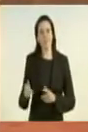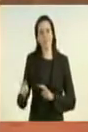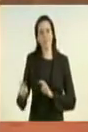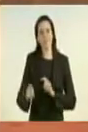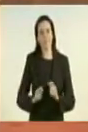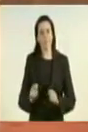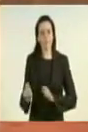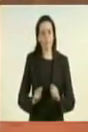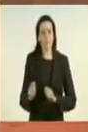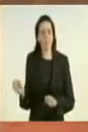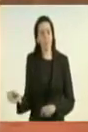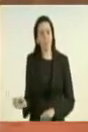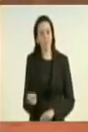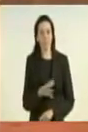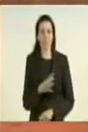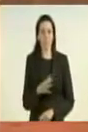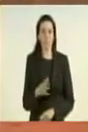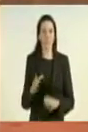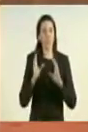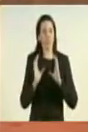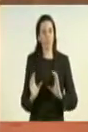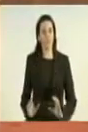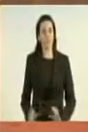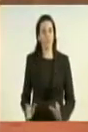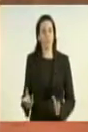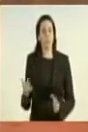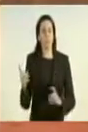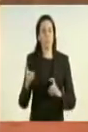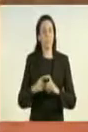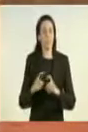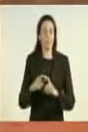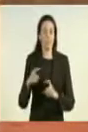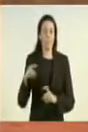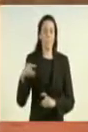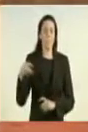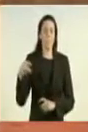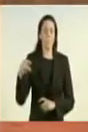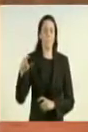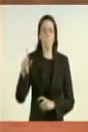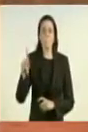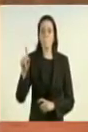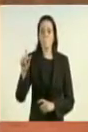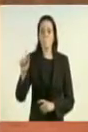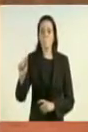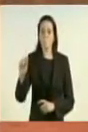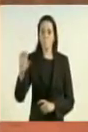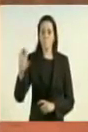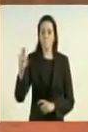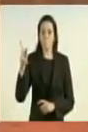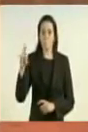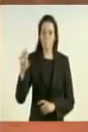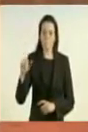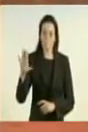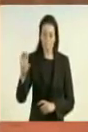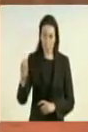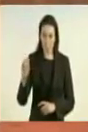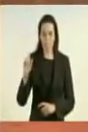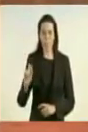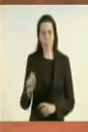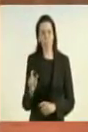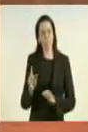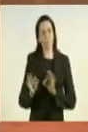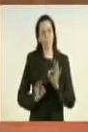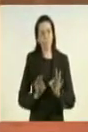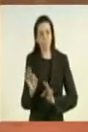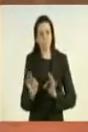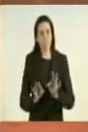Estado, sob coordenação do médico Marcos Pacheco, que realiza pagamento dos serviços prestados a partir do dia 1º